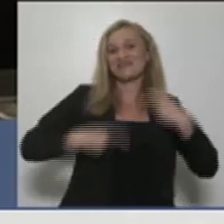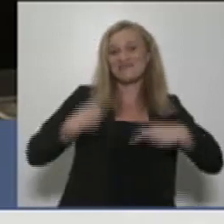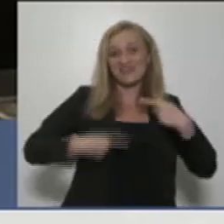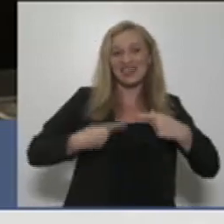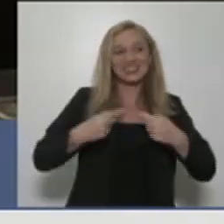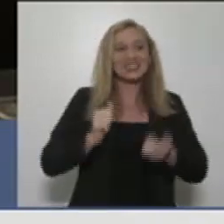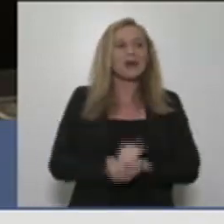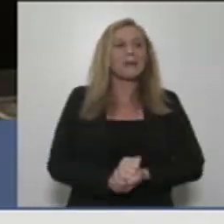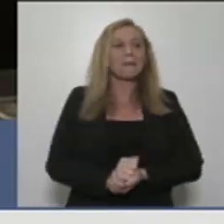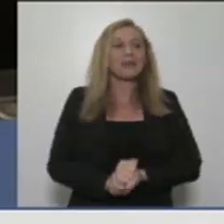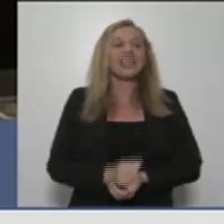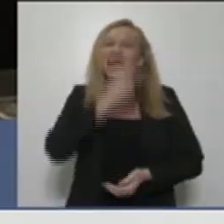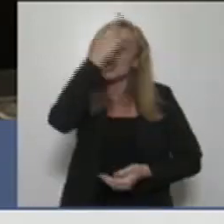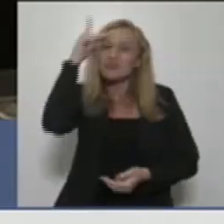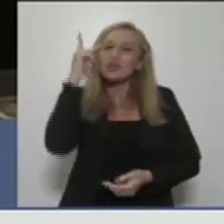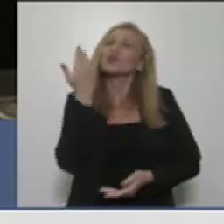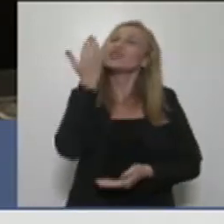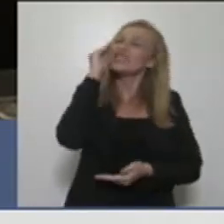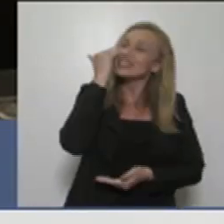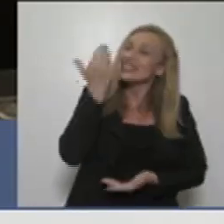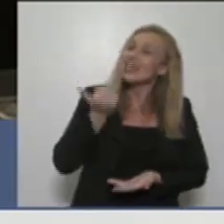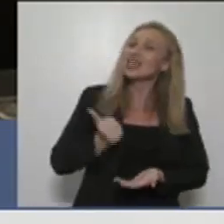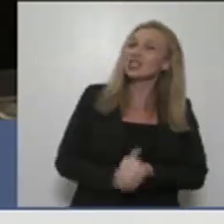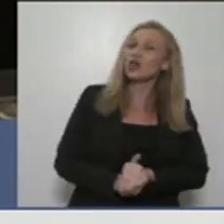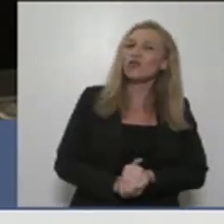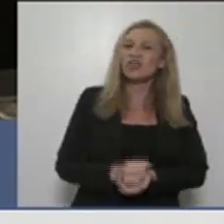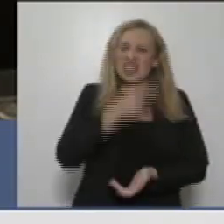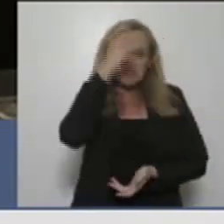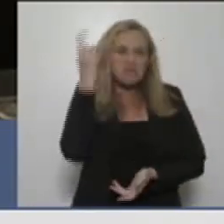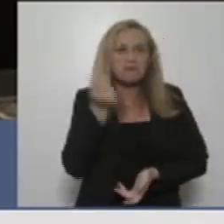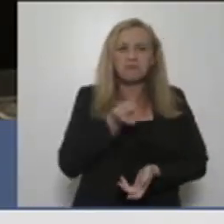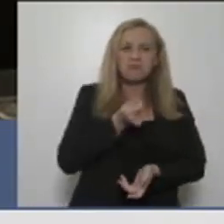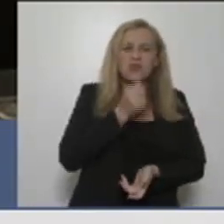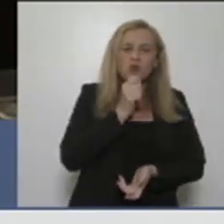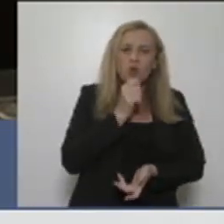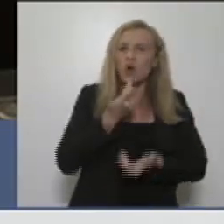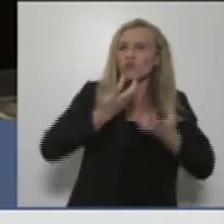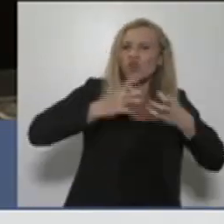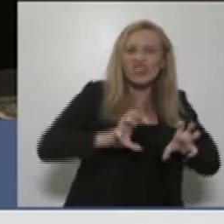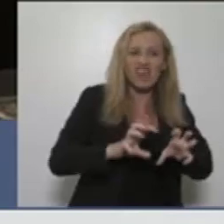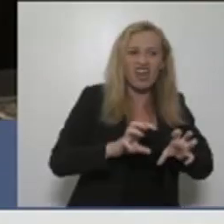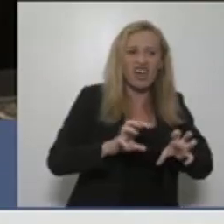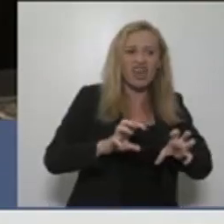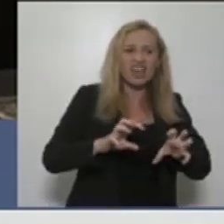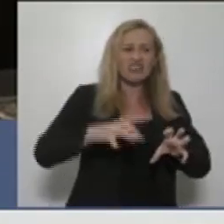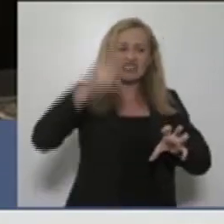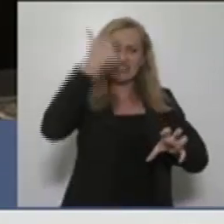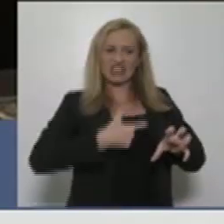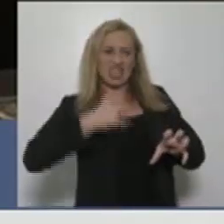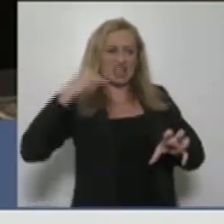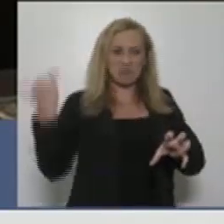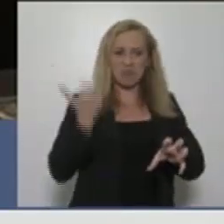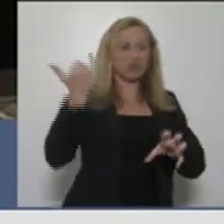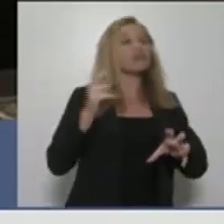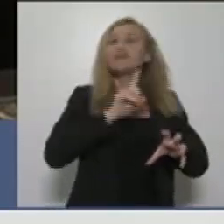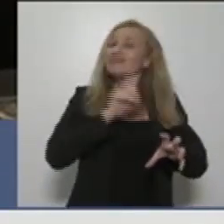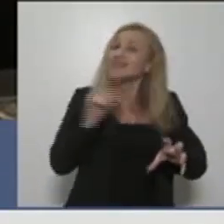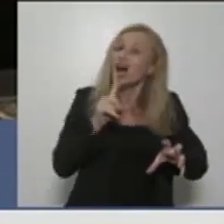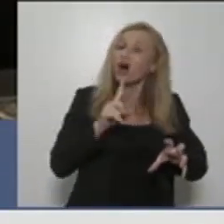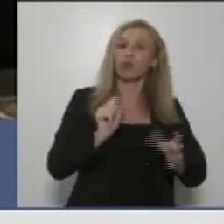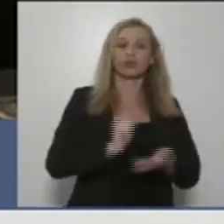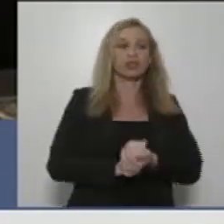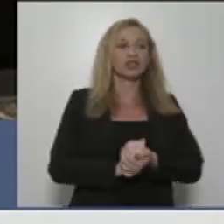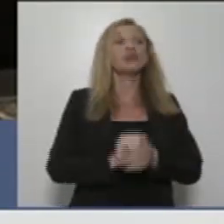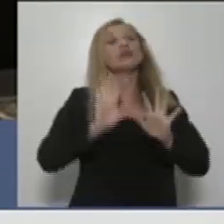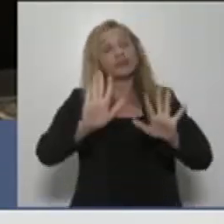para que as pessoas entendam que ninguém quer privilégio, que a mulher não quer privilégio. No